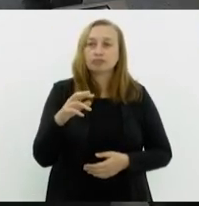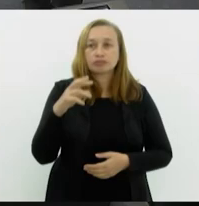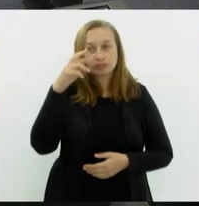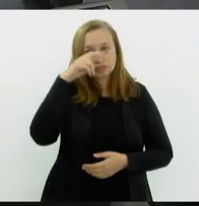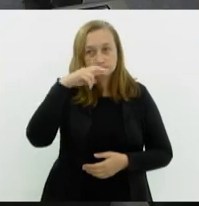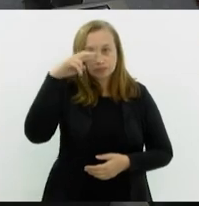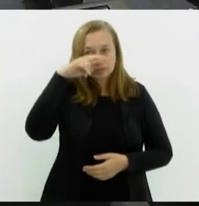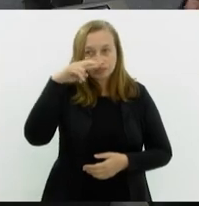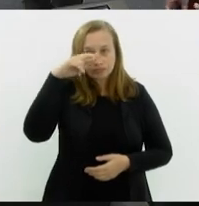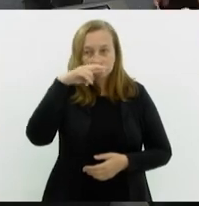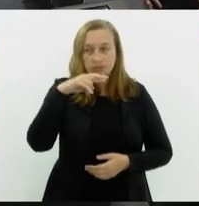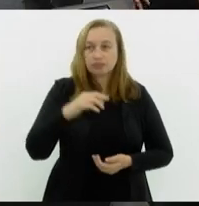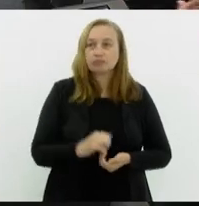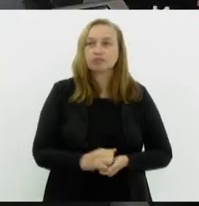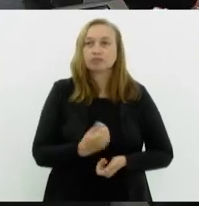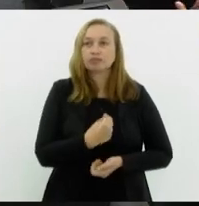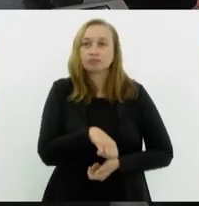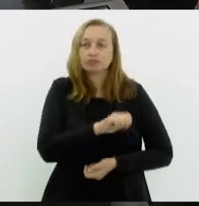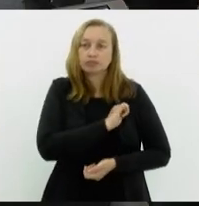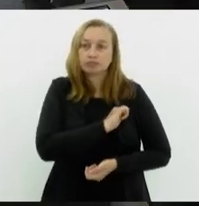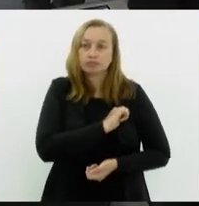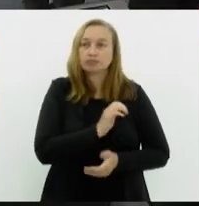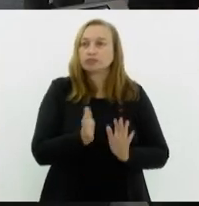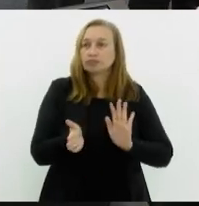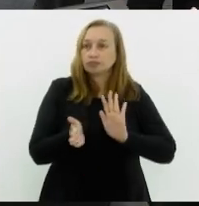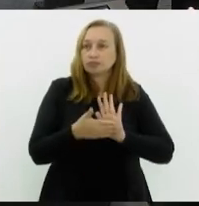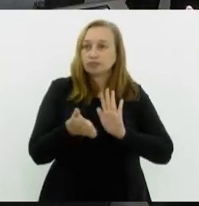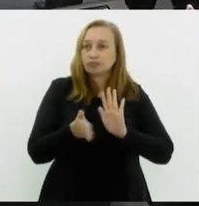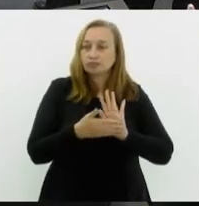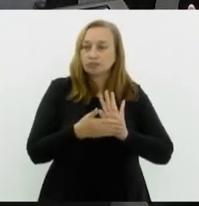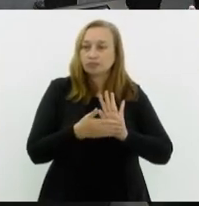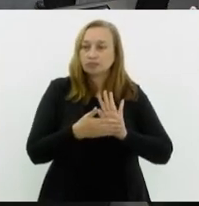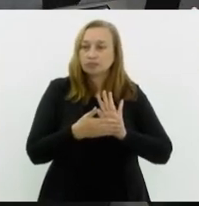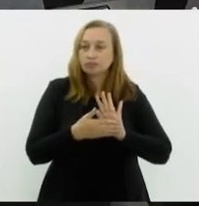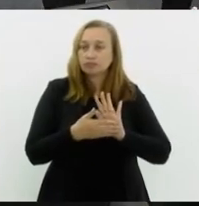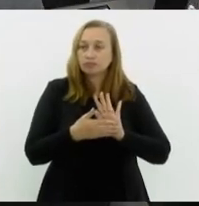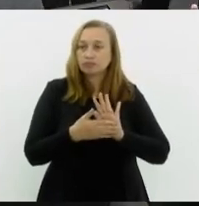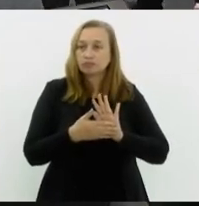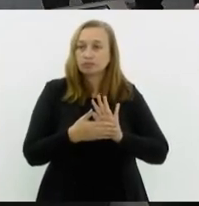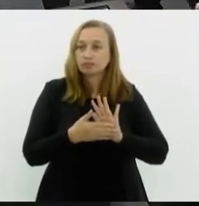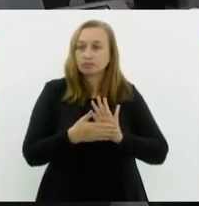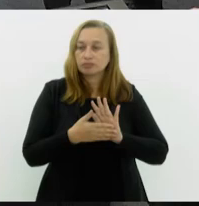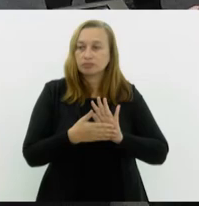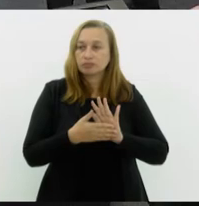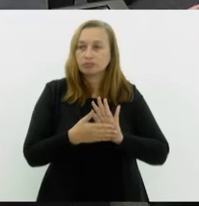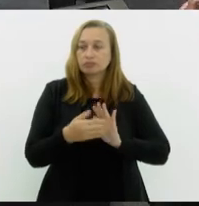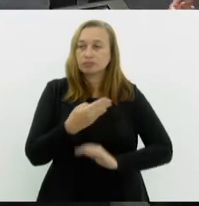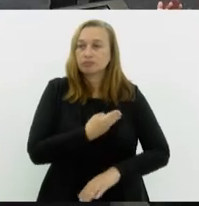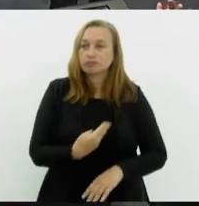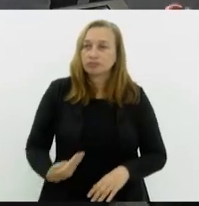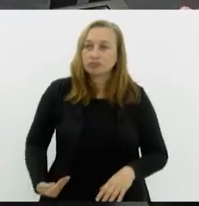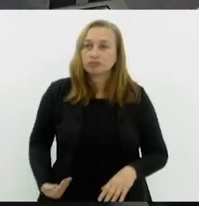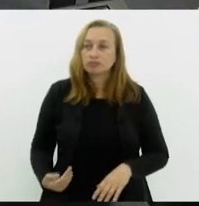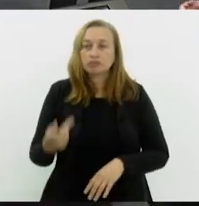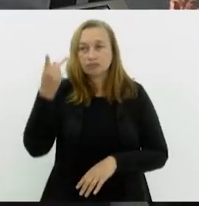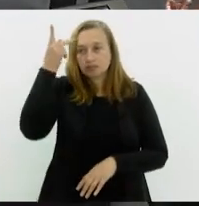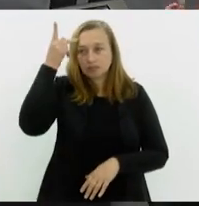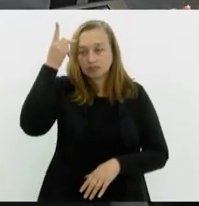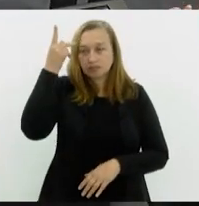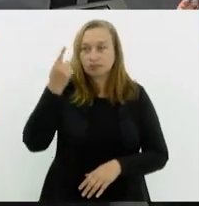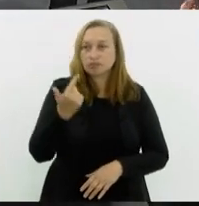fiscais, como tem sido proposto, como foi proposto pelo governo de São Paulo. Quero dizer que eu não tenho